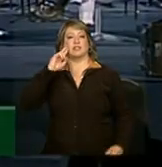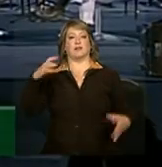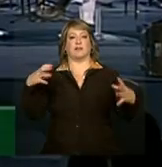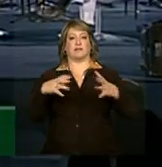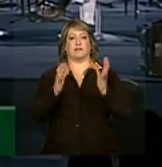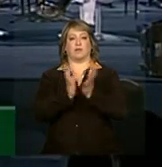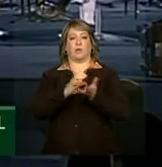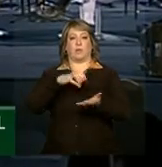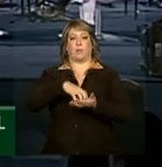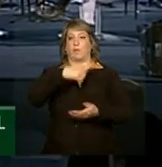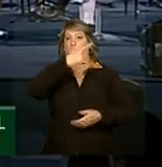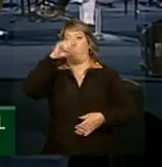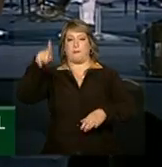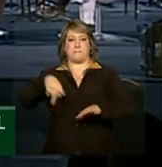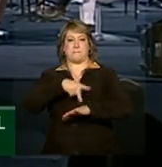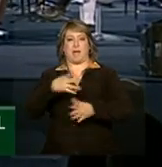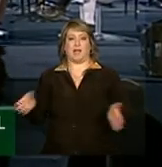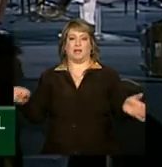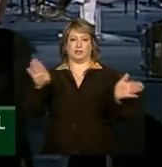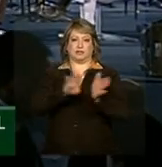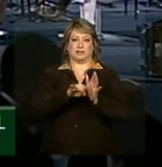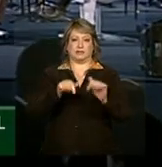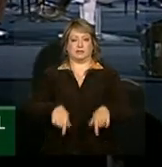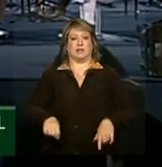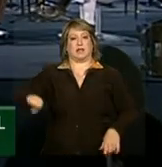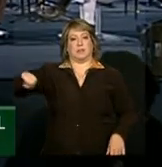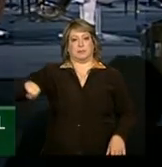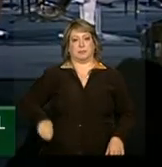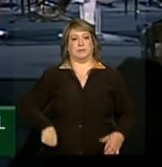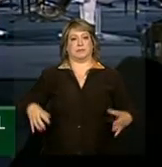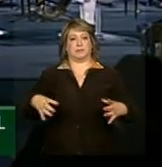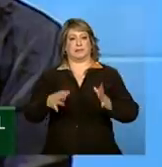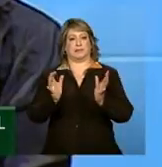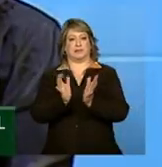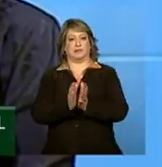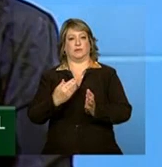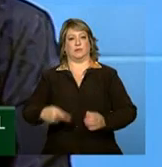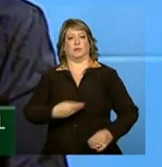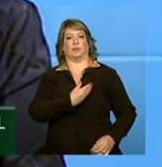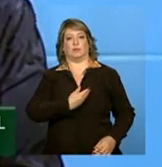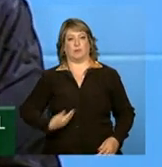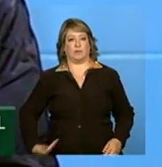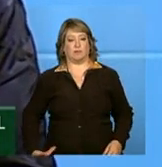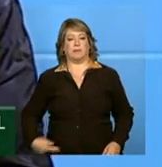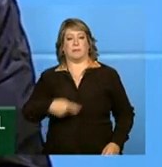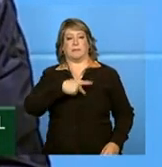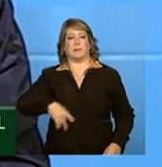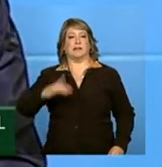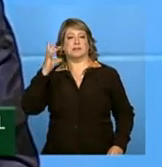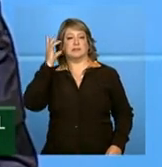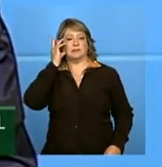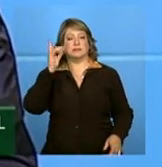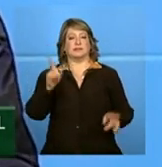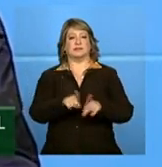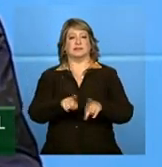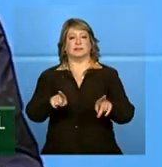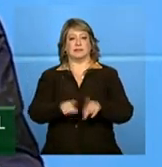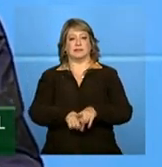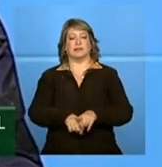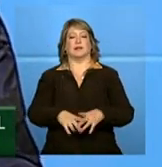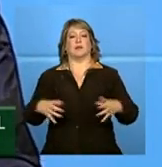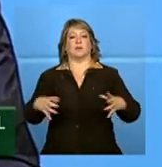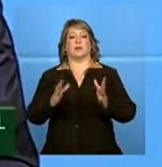delegações estrangeiras, embaixadores acreditados junto ao governo da presidenta Dilma, membros do